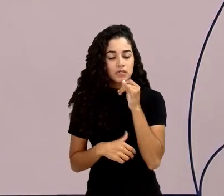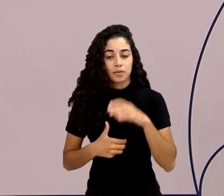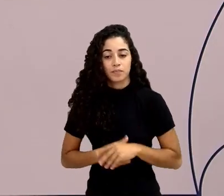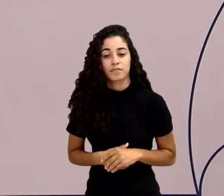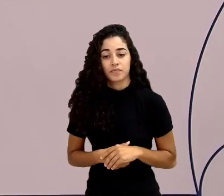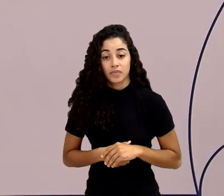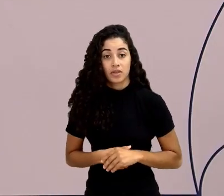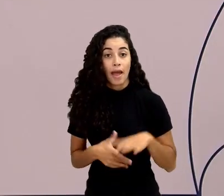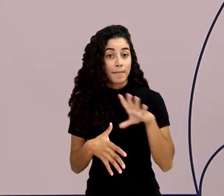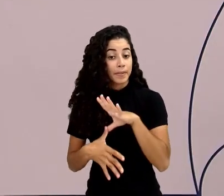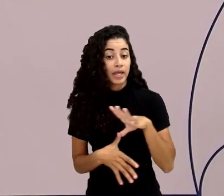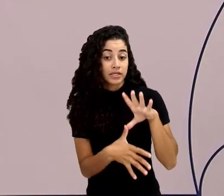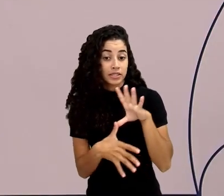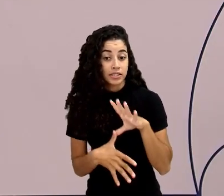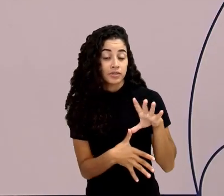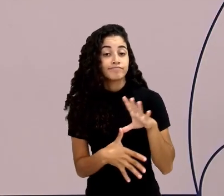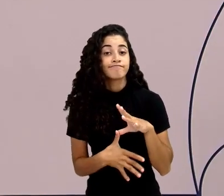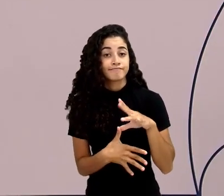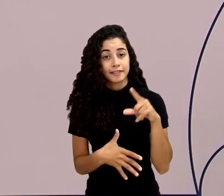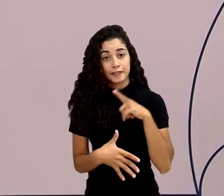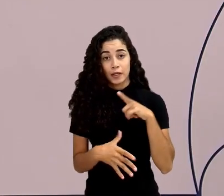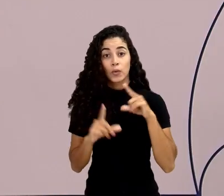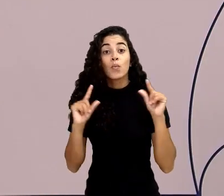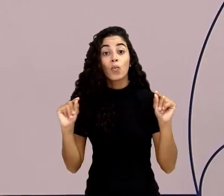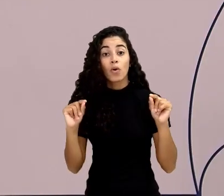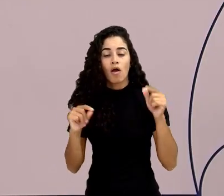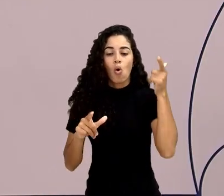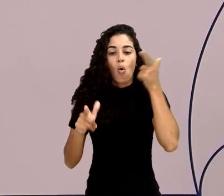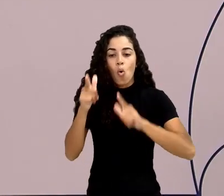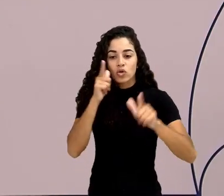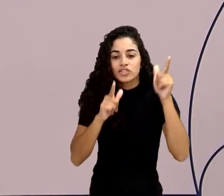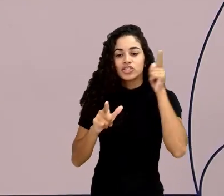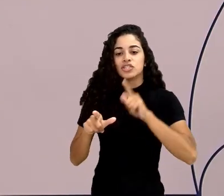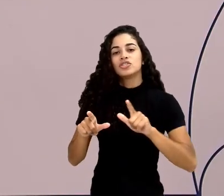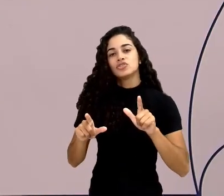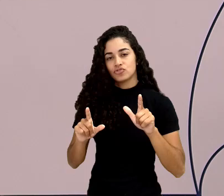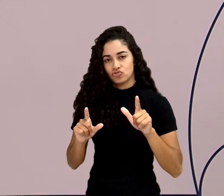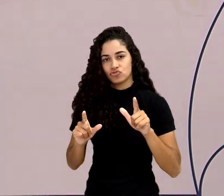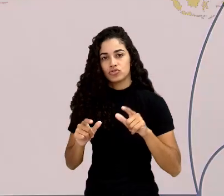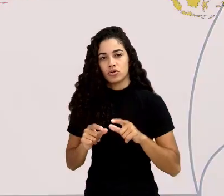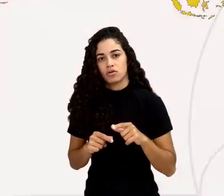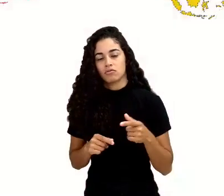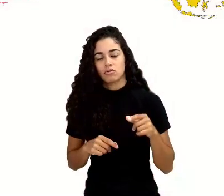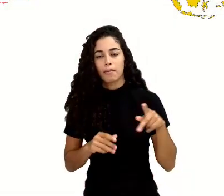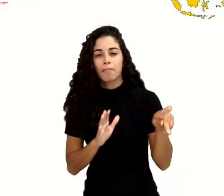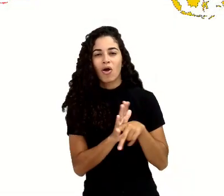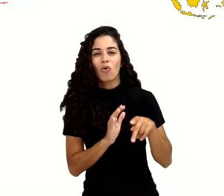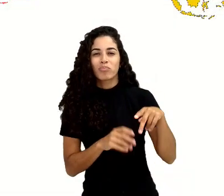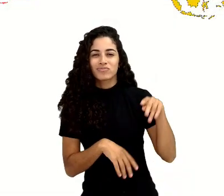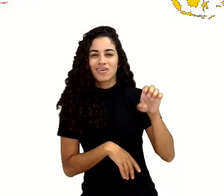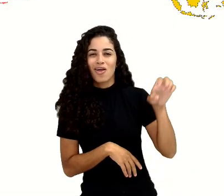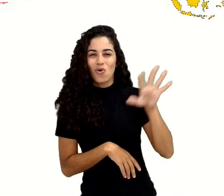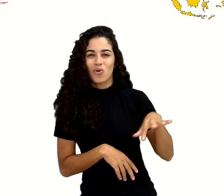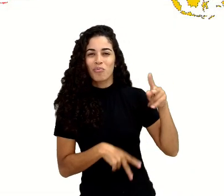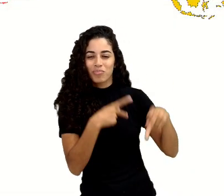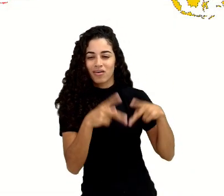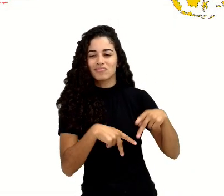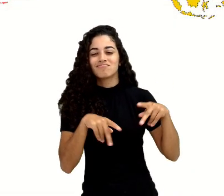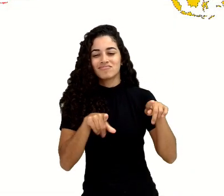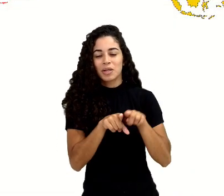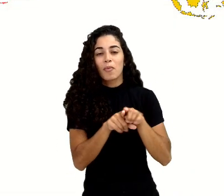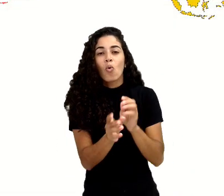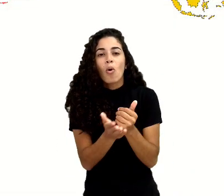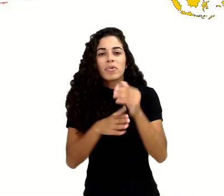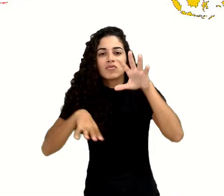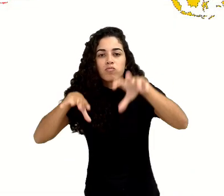em termos de América, a gente vai ter a conquista, né, da América pelos europeus e o início do processo de